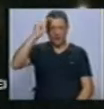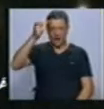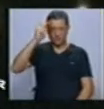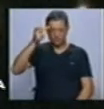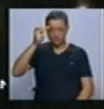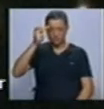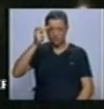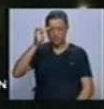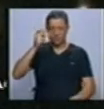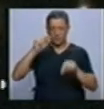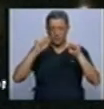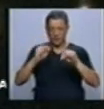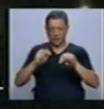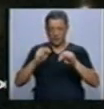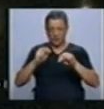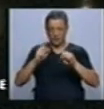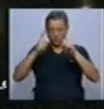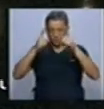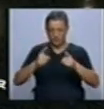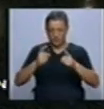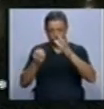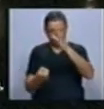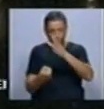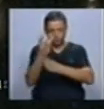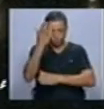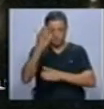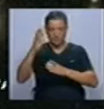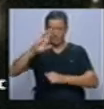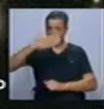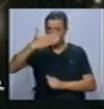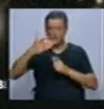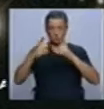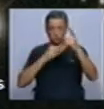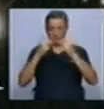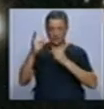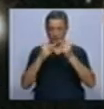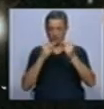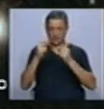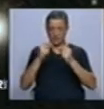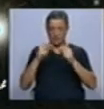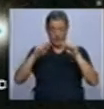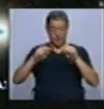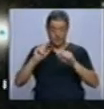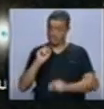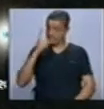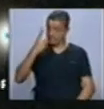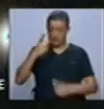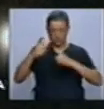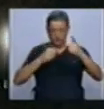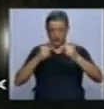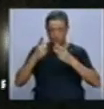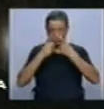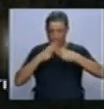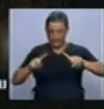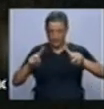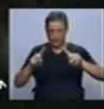milhão, e até que apareceu esta primeira estrela, uma das primeiras estrelas. Estas primeiras estrelas são diferentes daquelas que nós